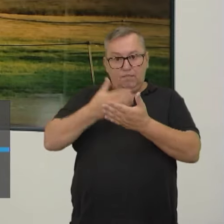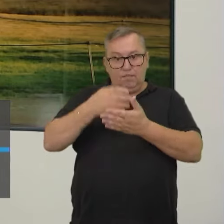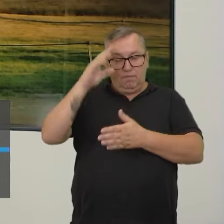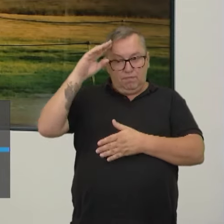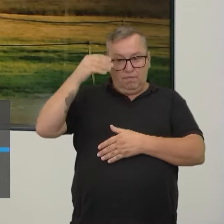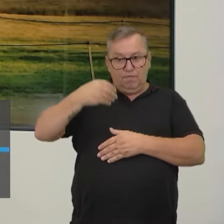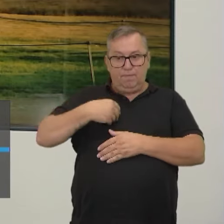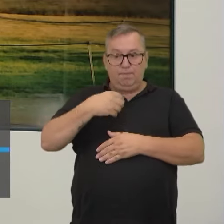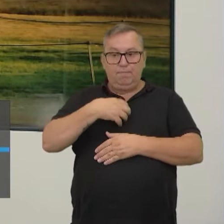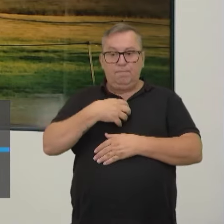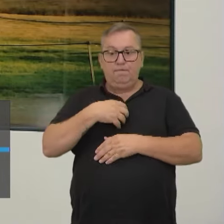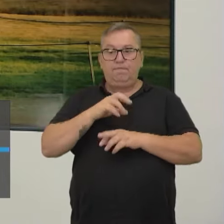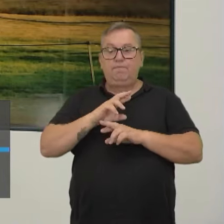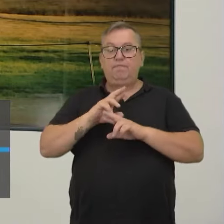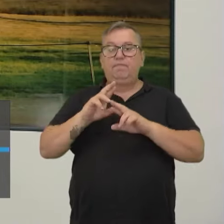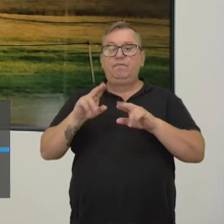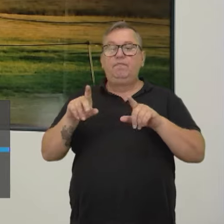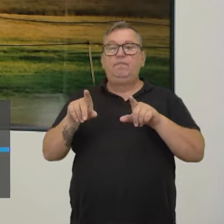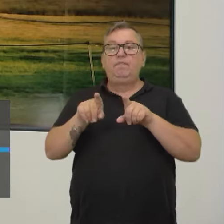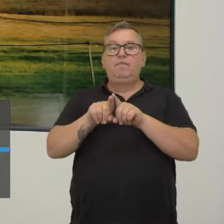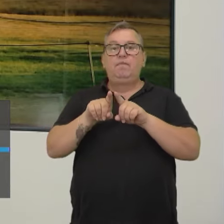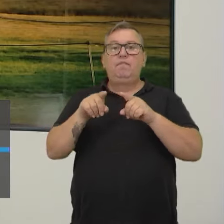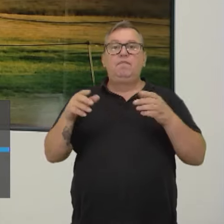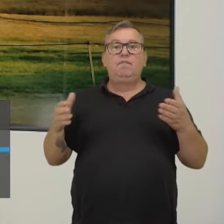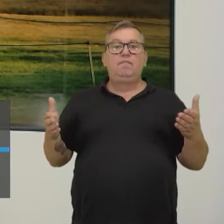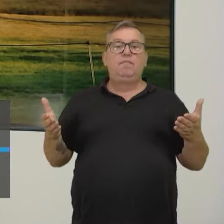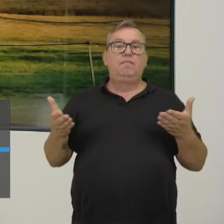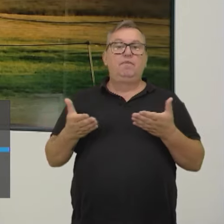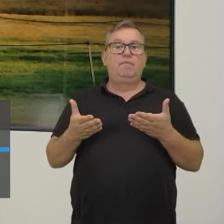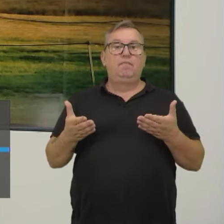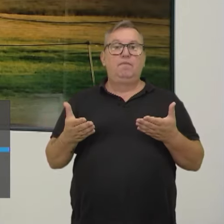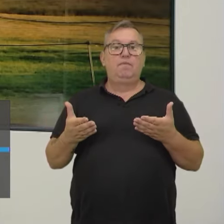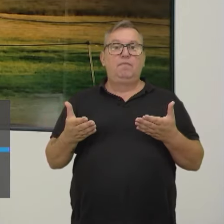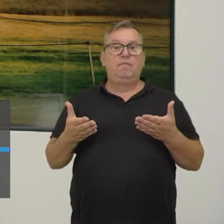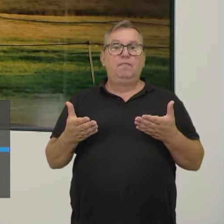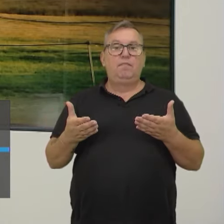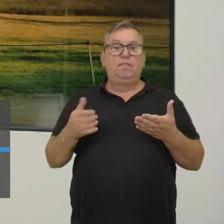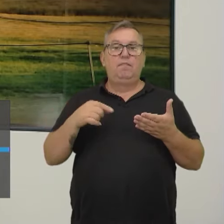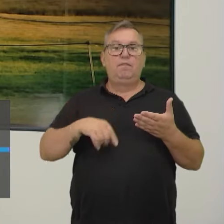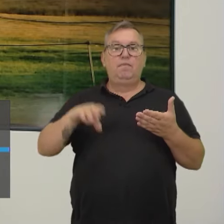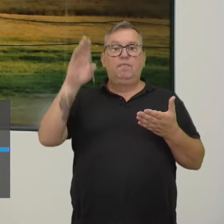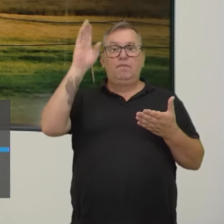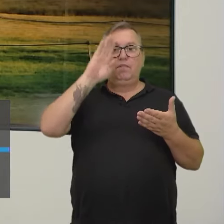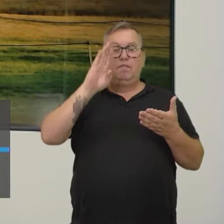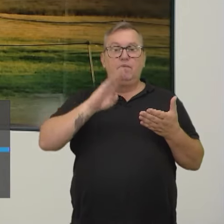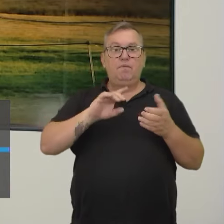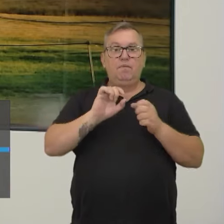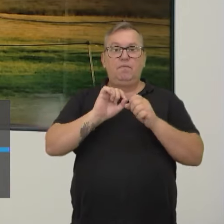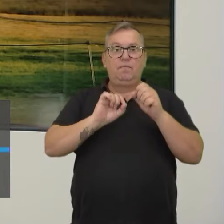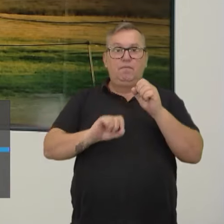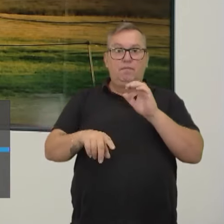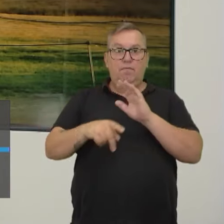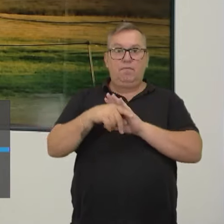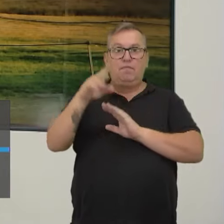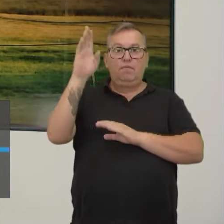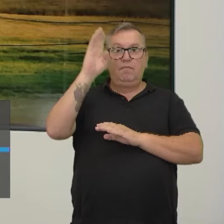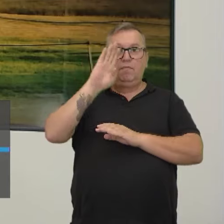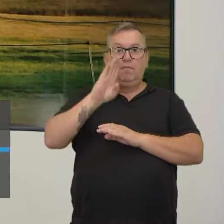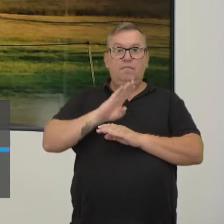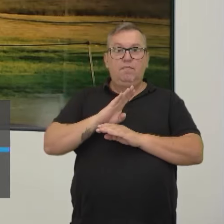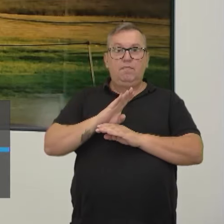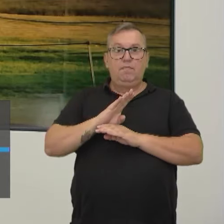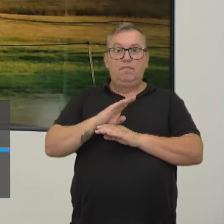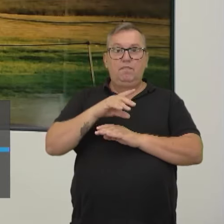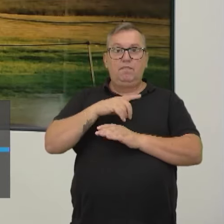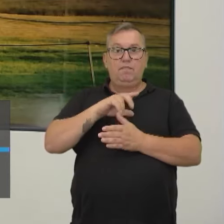maneira diferente. E nós vimos também que hoje, aqui no Brasil, se a gente fizer um recorte para o Brasil, nós